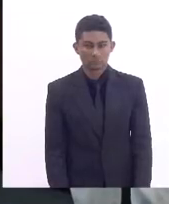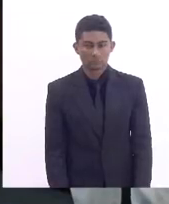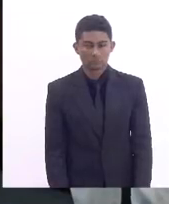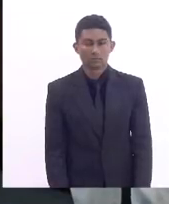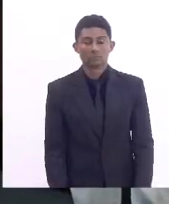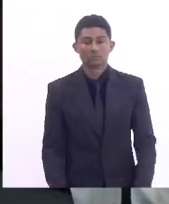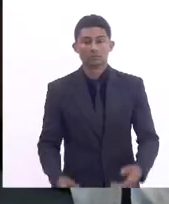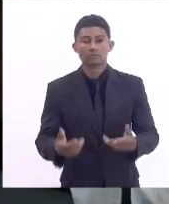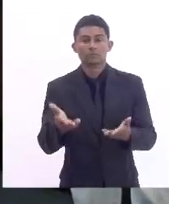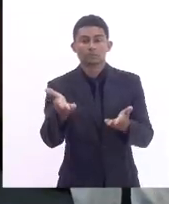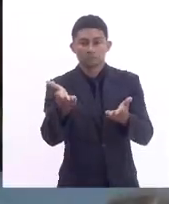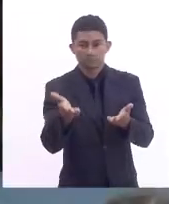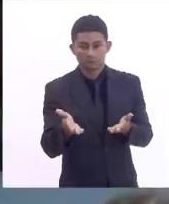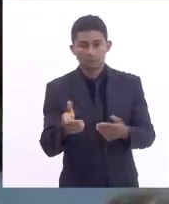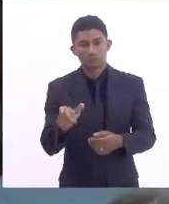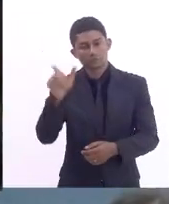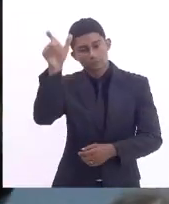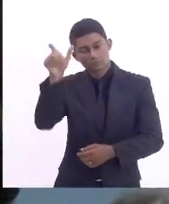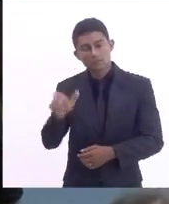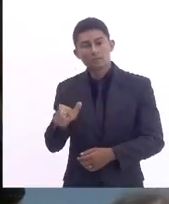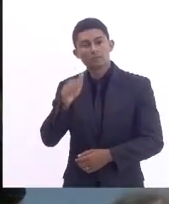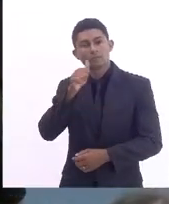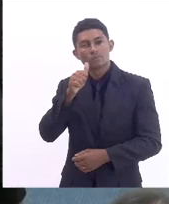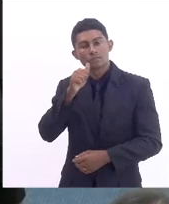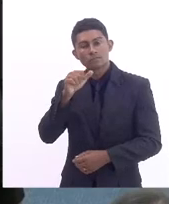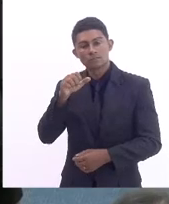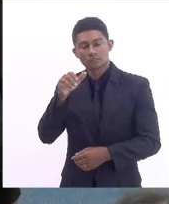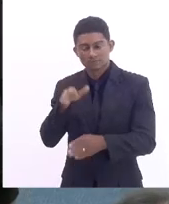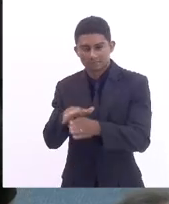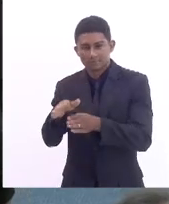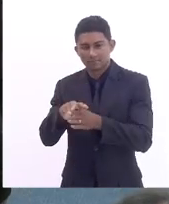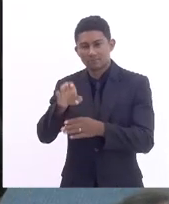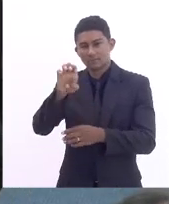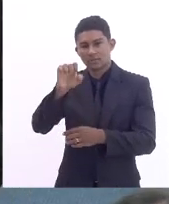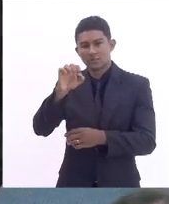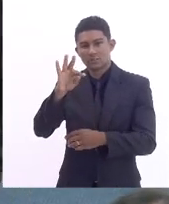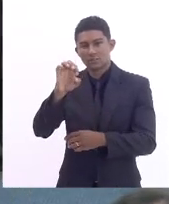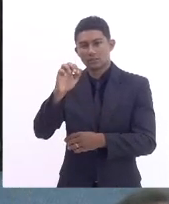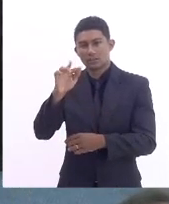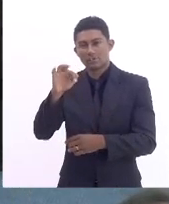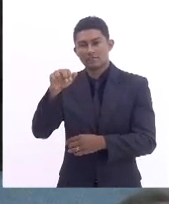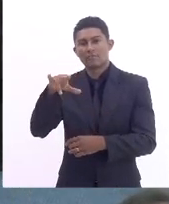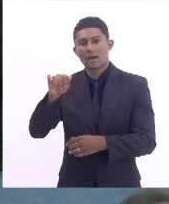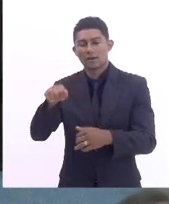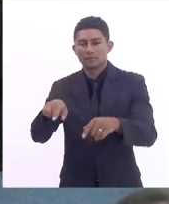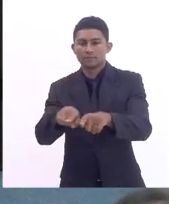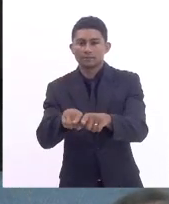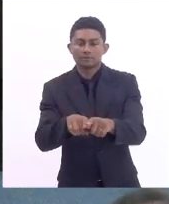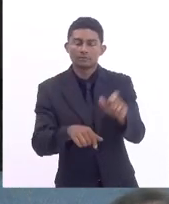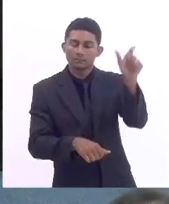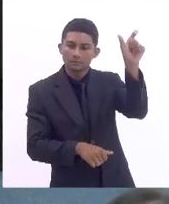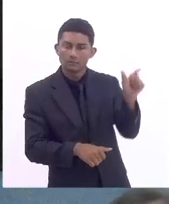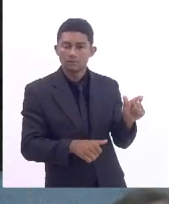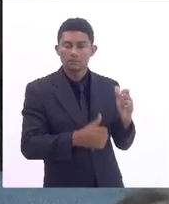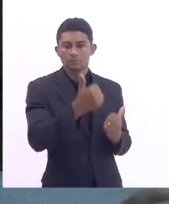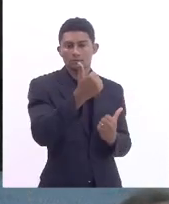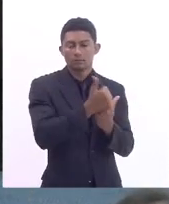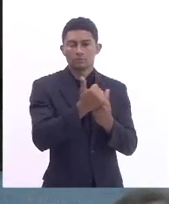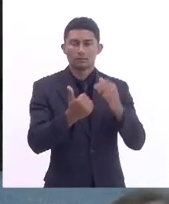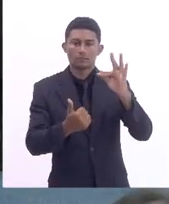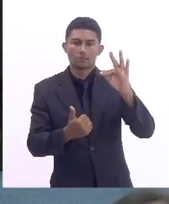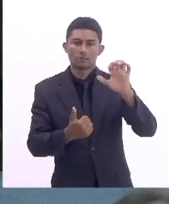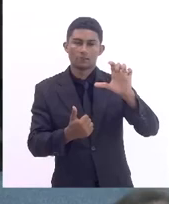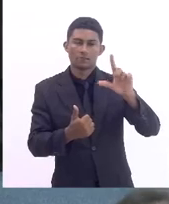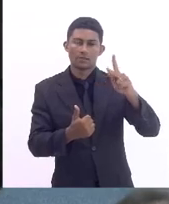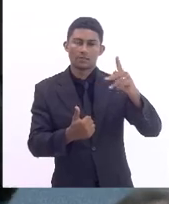e convidamos a conselheira titular Stephany Aderaldo e o conselheiro suplente Felipe Lemos Rodrigues para receberem o